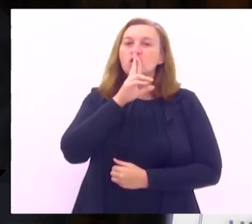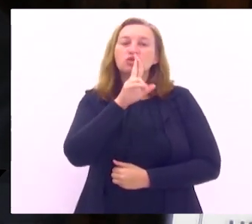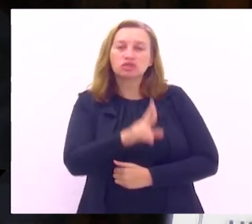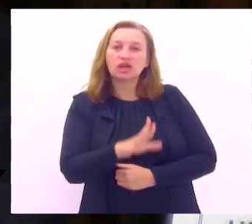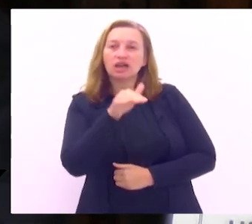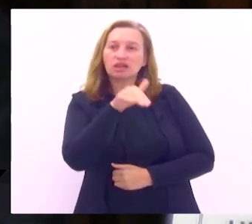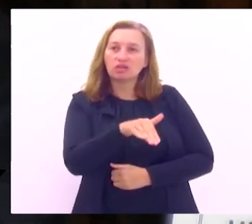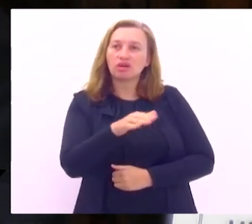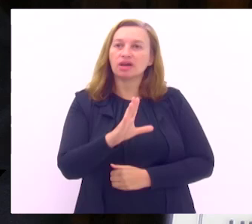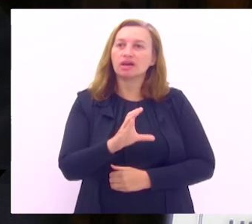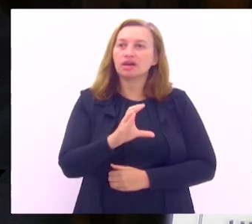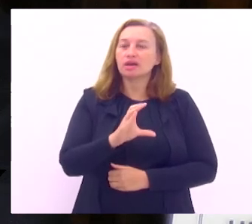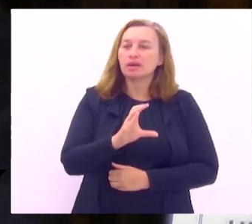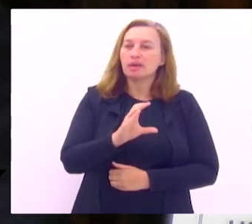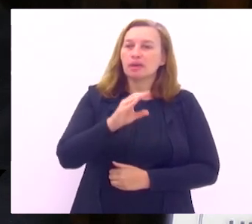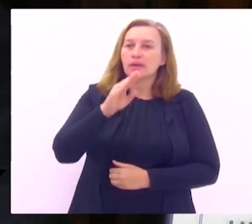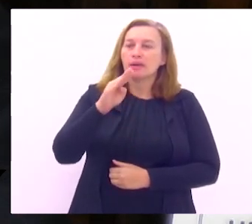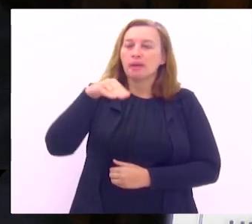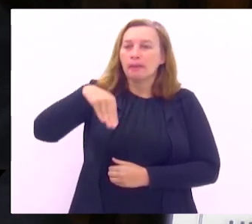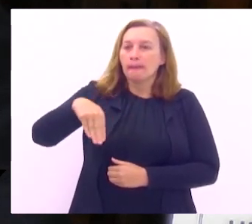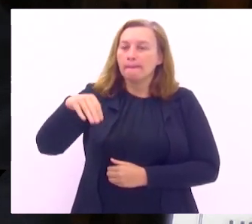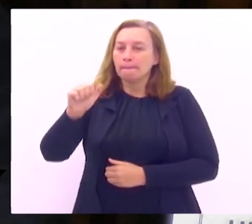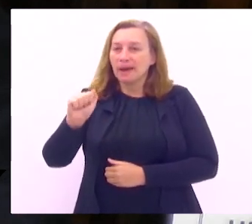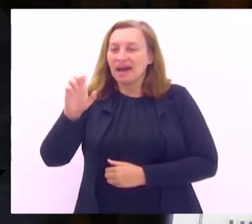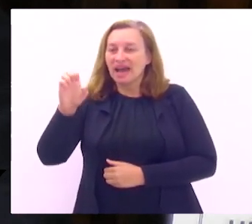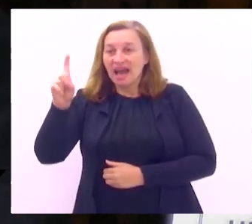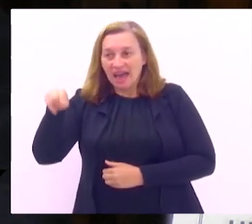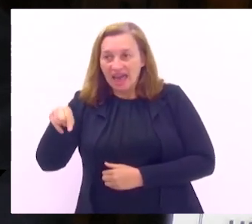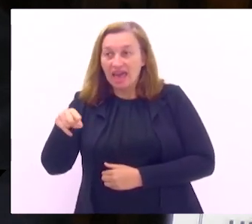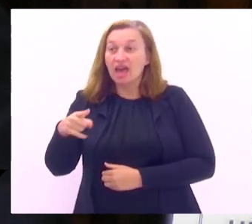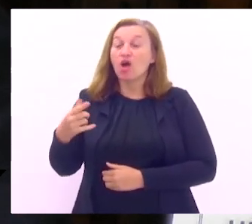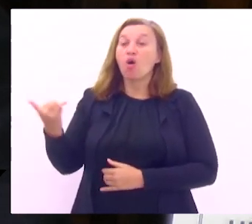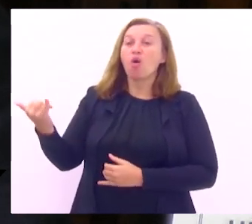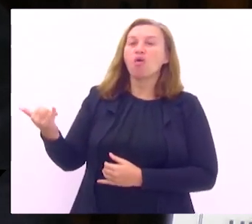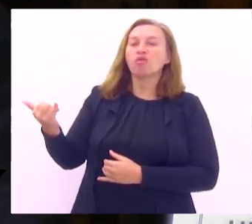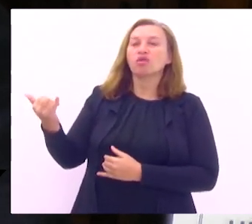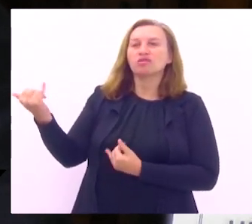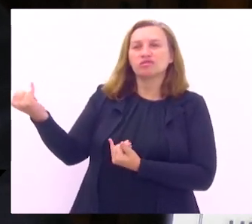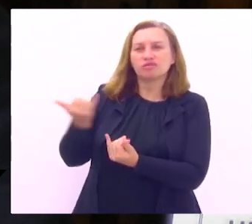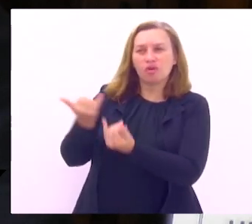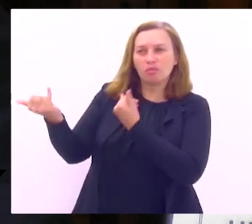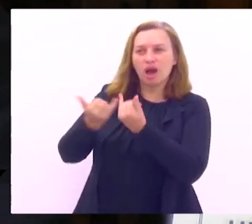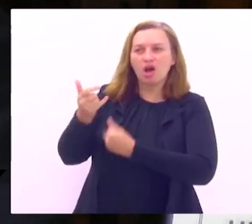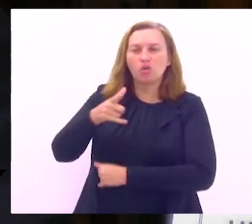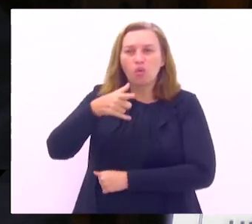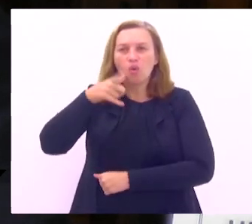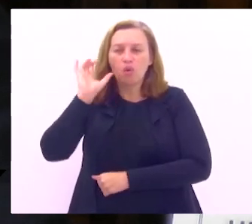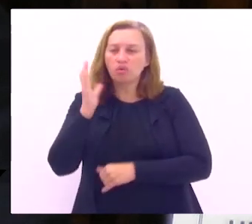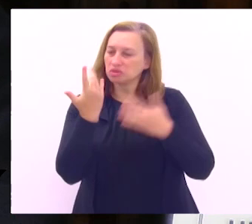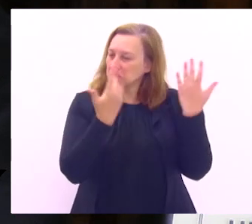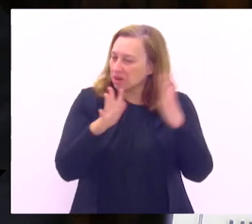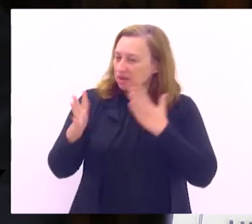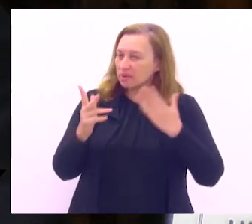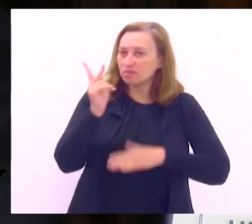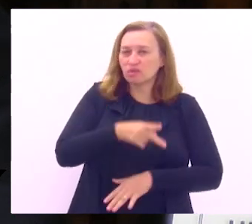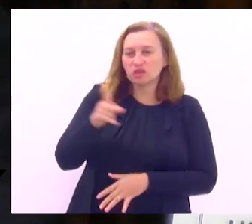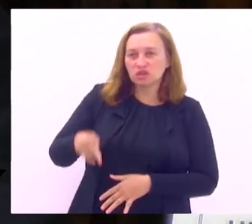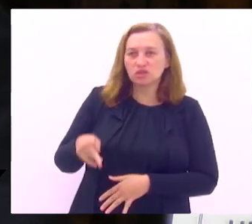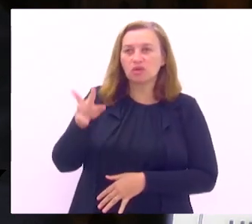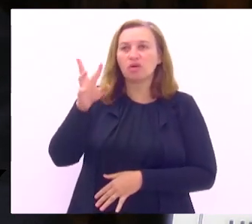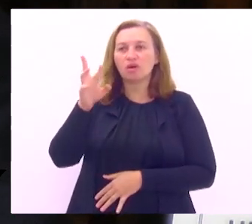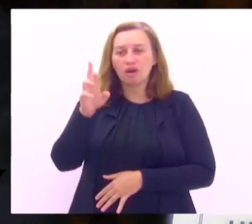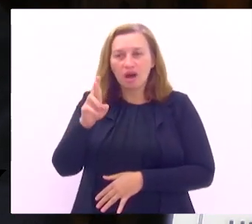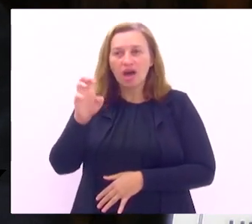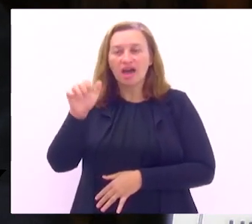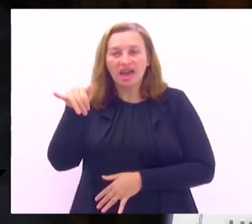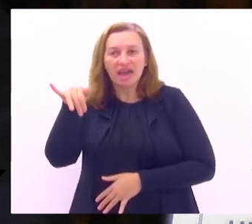nos deixou extremamente orgulhosos. Ontem à noite, quando eu recebi a informação, mandei os parabéns para o professor Hiller. Hoje de manhã,